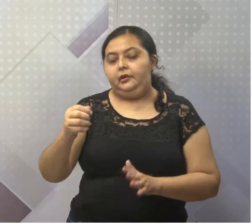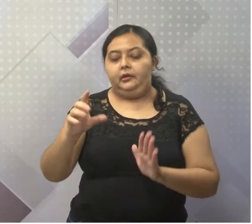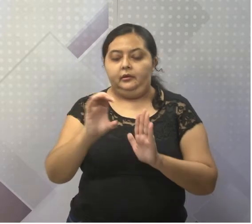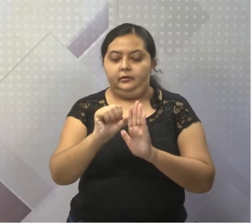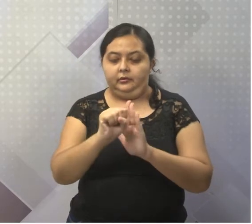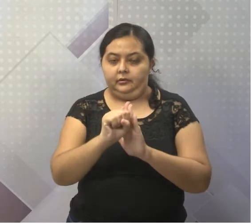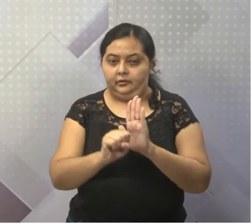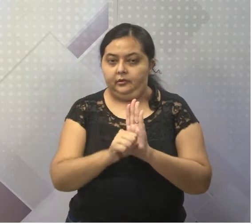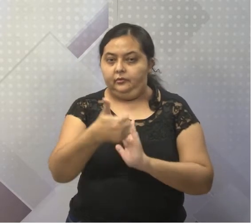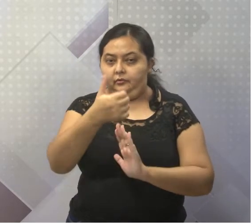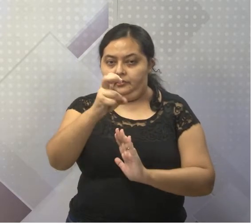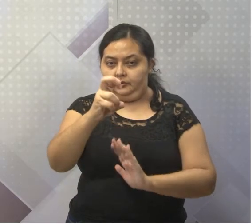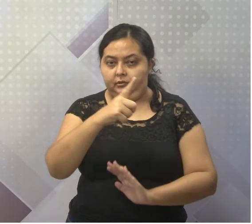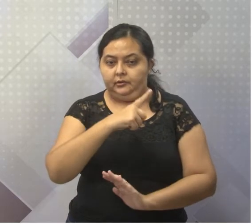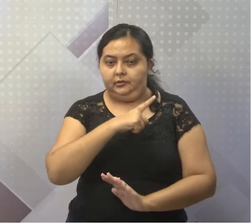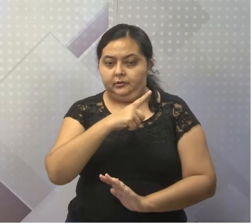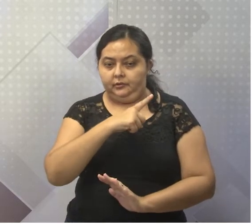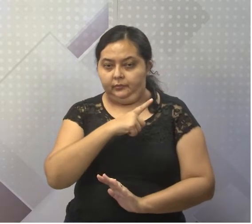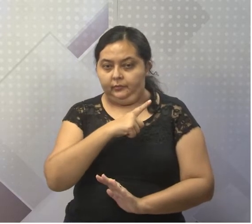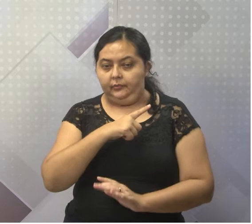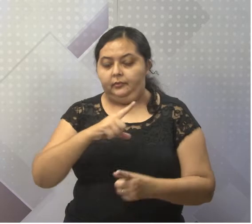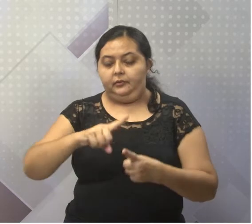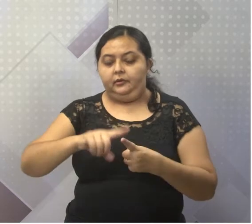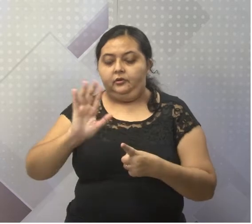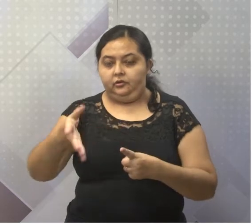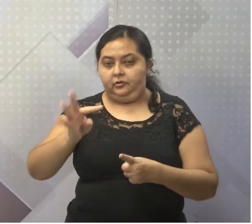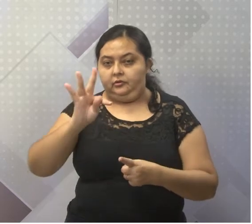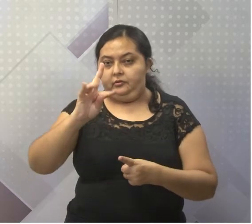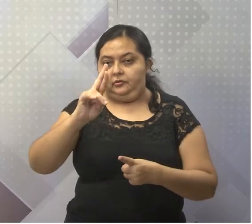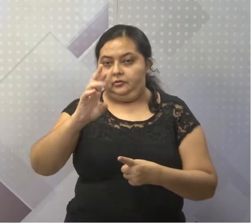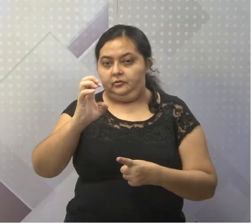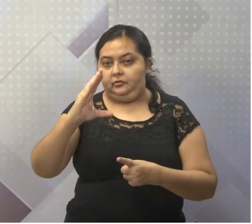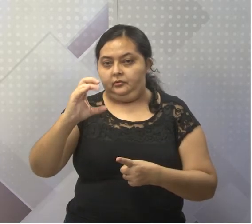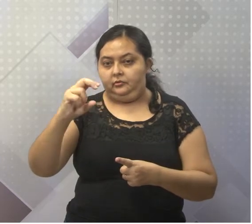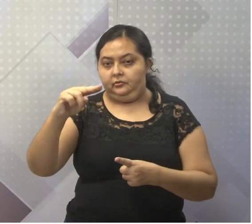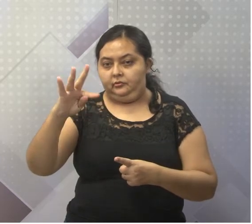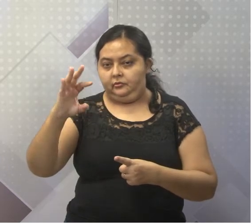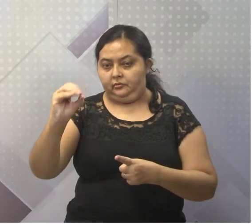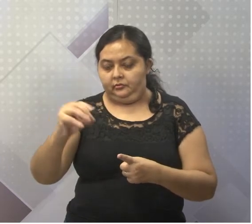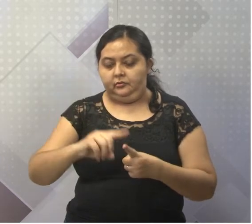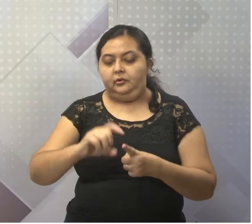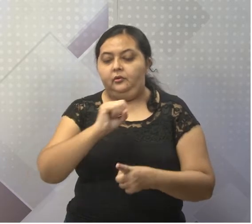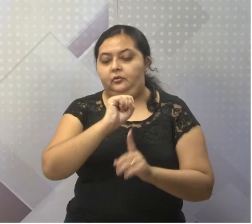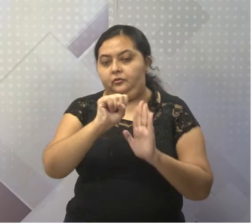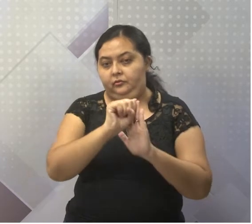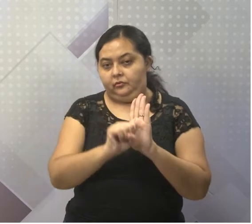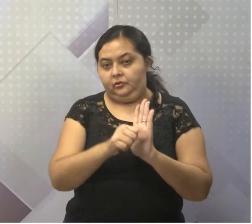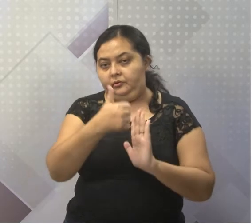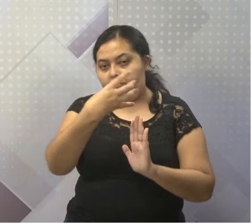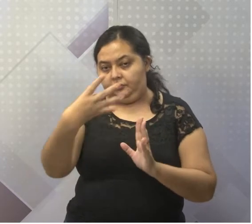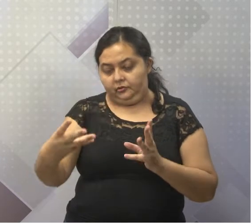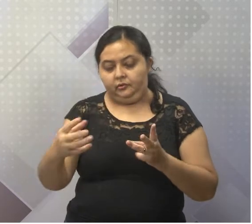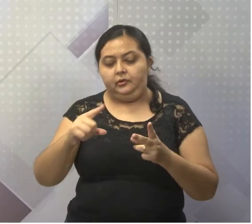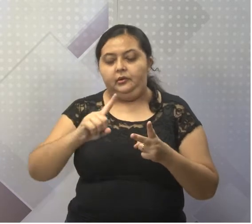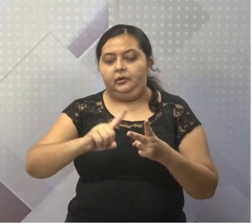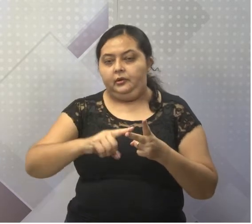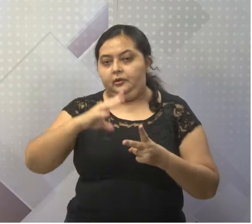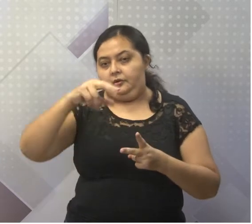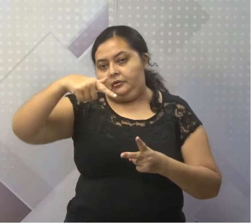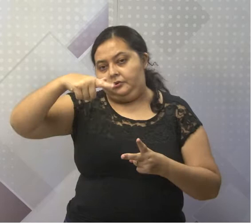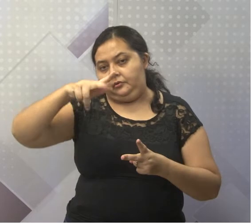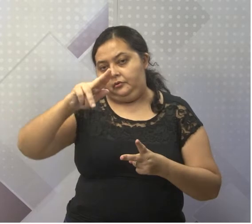tá então a gente vê o 300 no século 14 o quattrocento no século